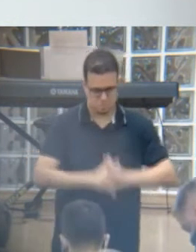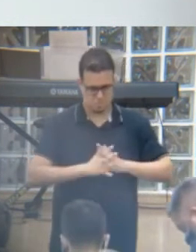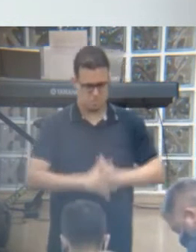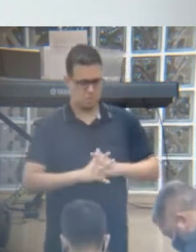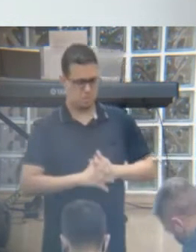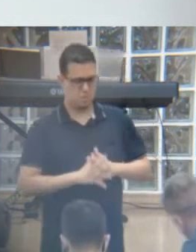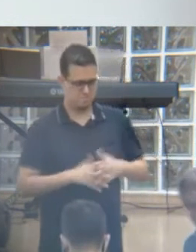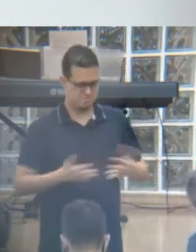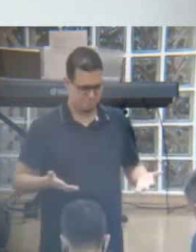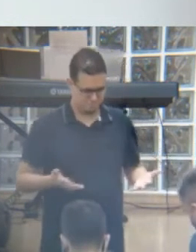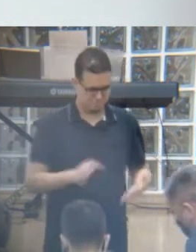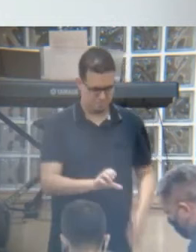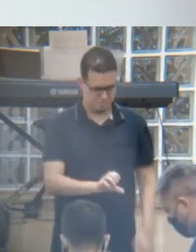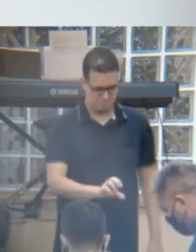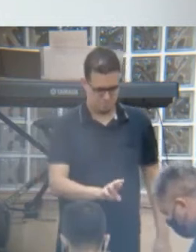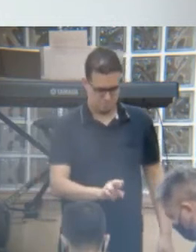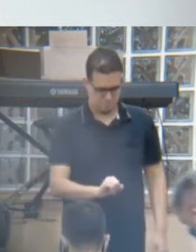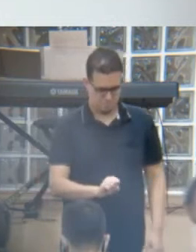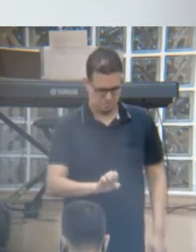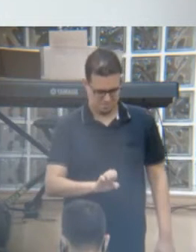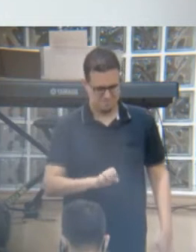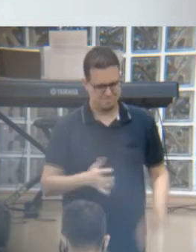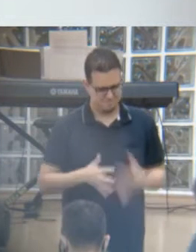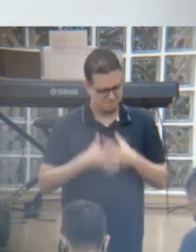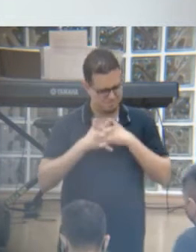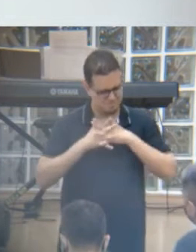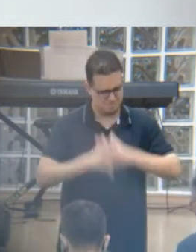crise que tem assolado,